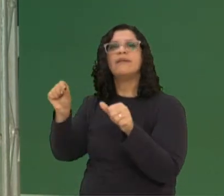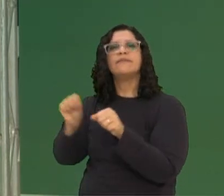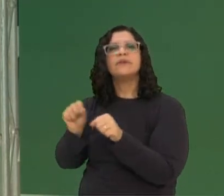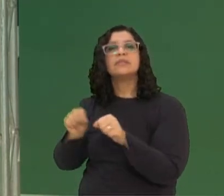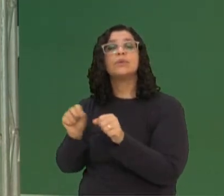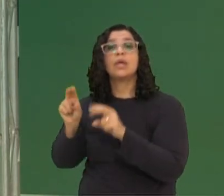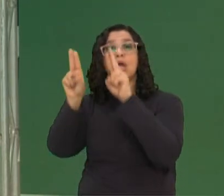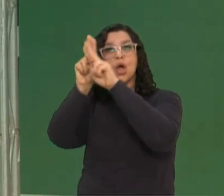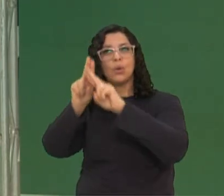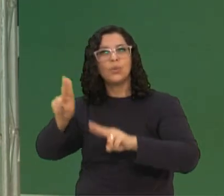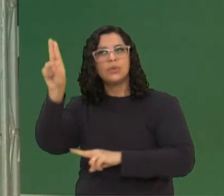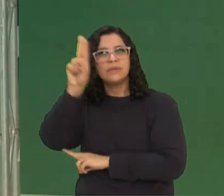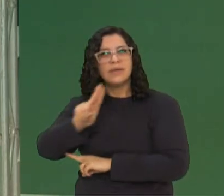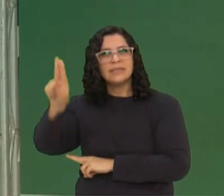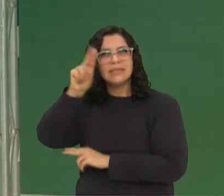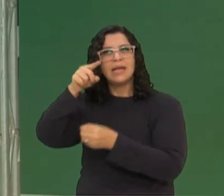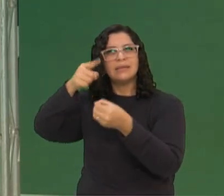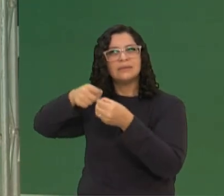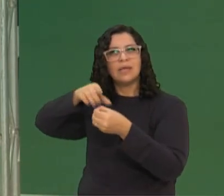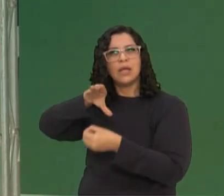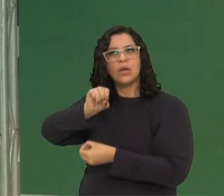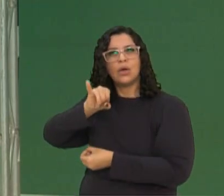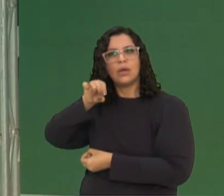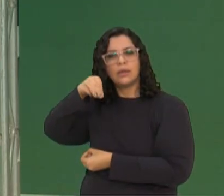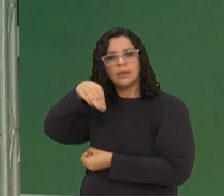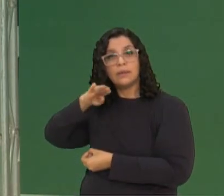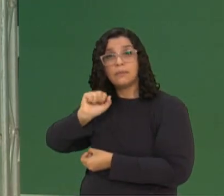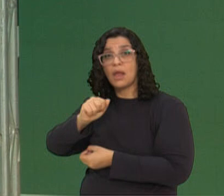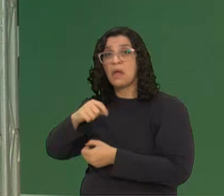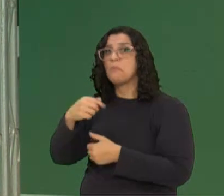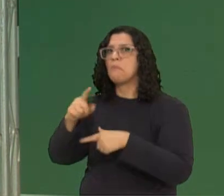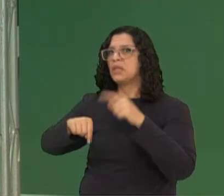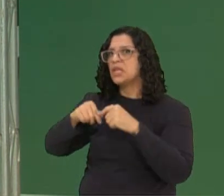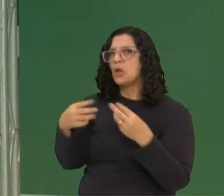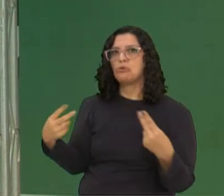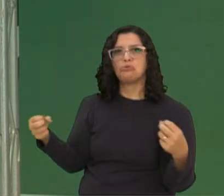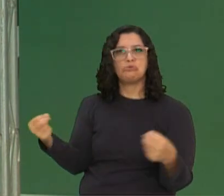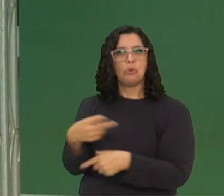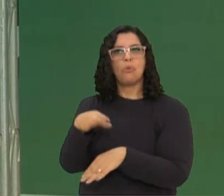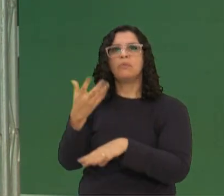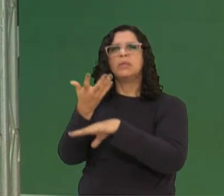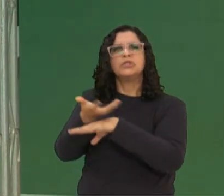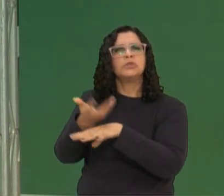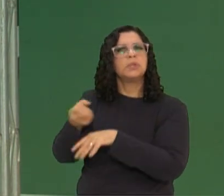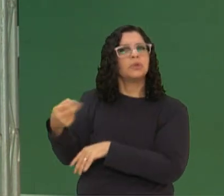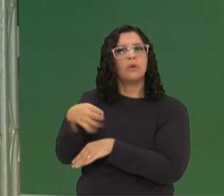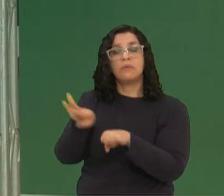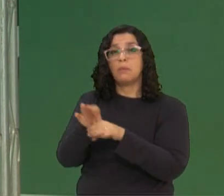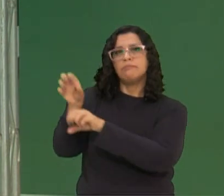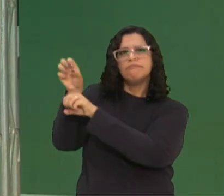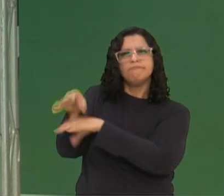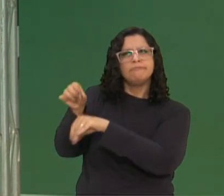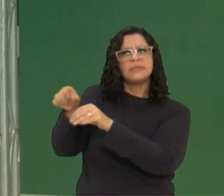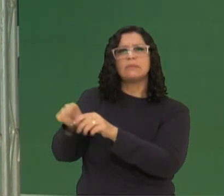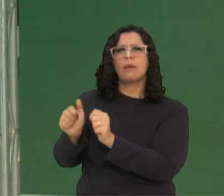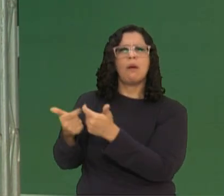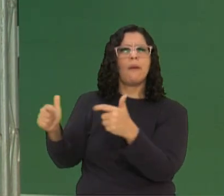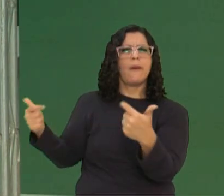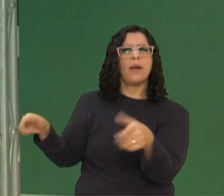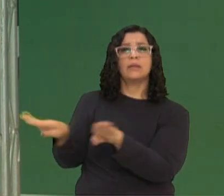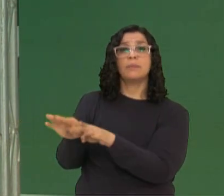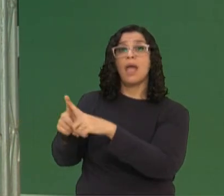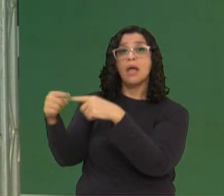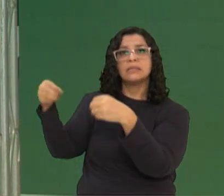a Universidade de Coimbra, modernizando as suas atividades, matérias e cursos, e ele vai incentivar enormemente